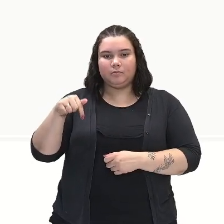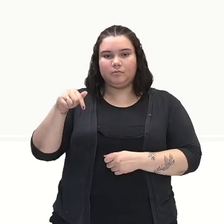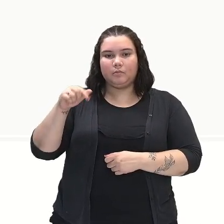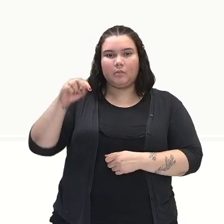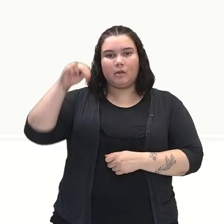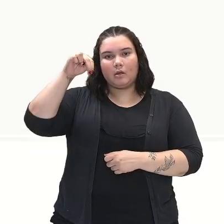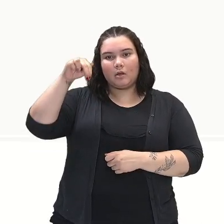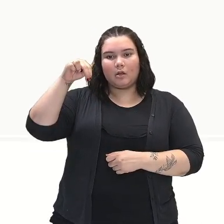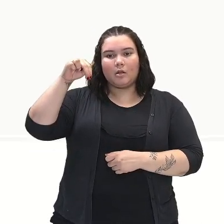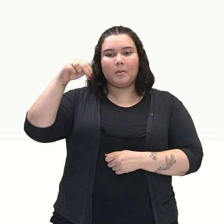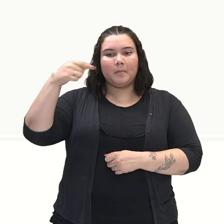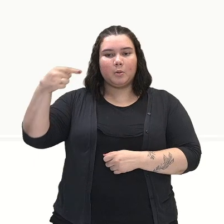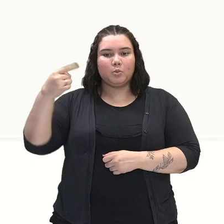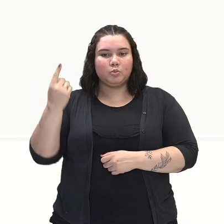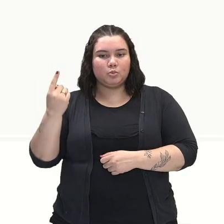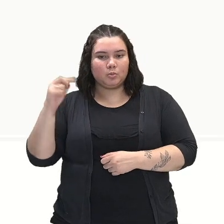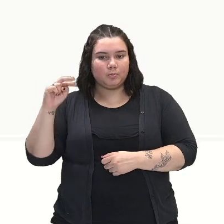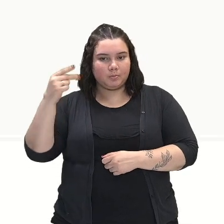elevado a n menos 1.